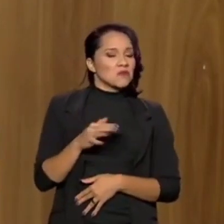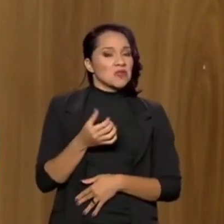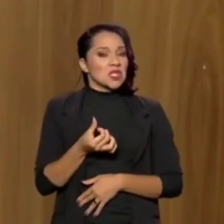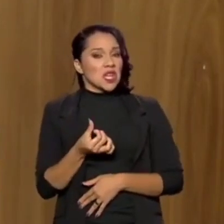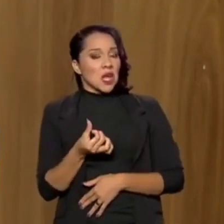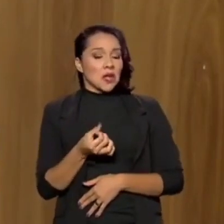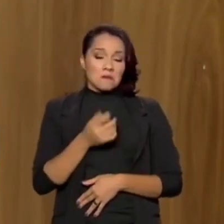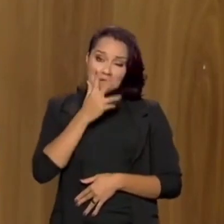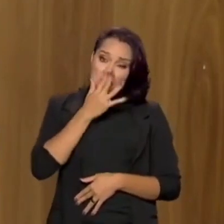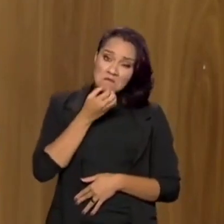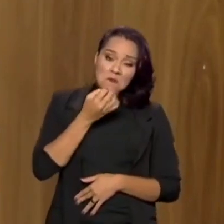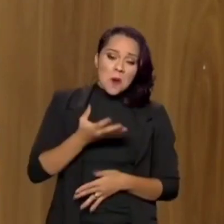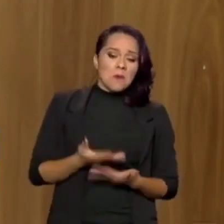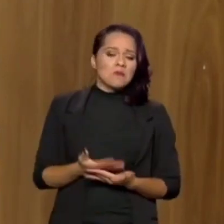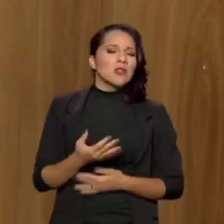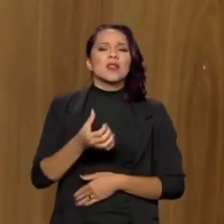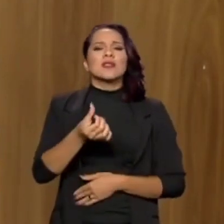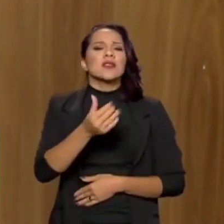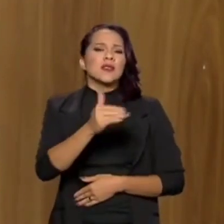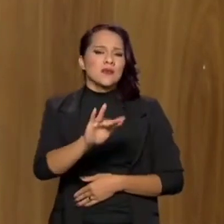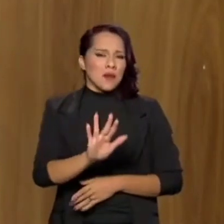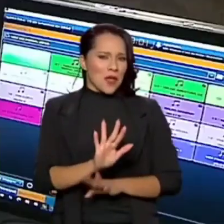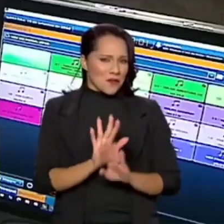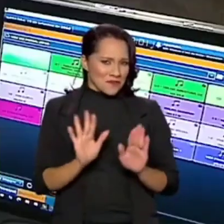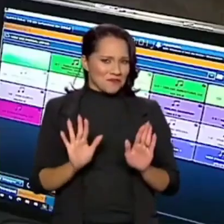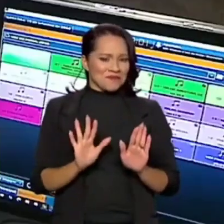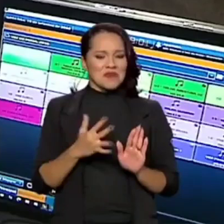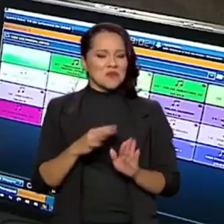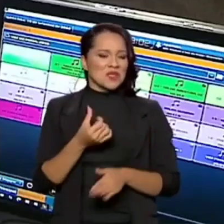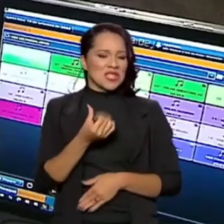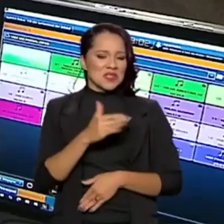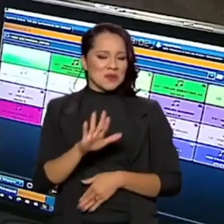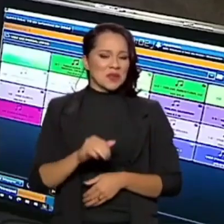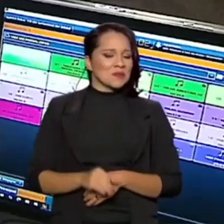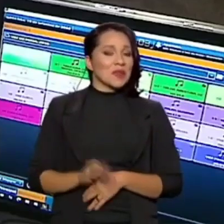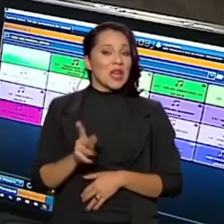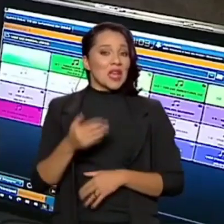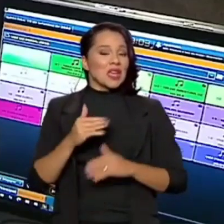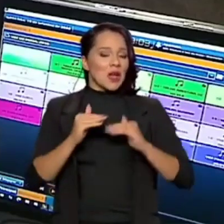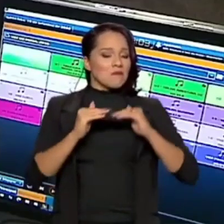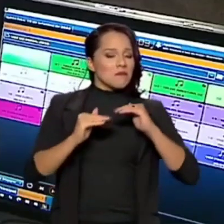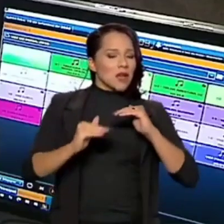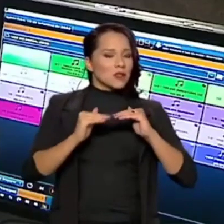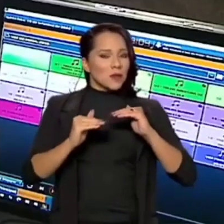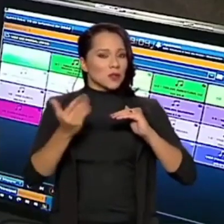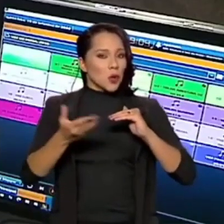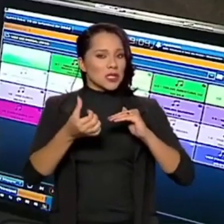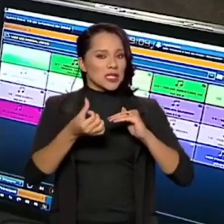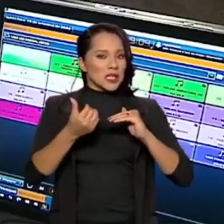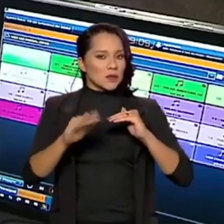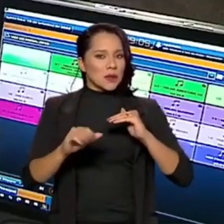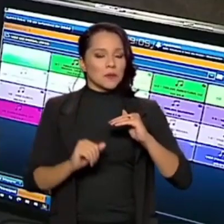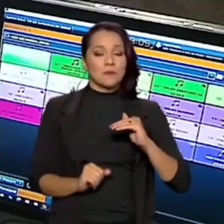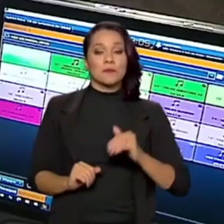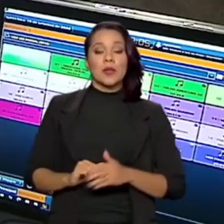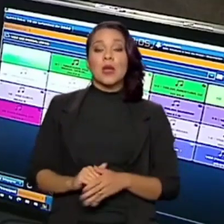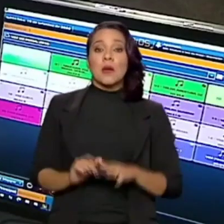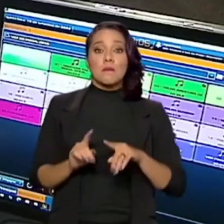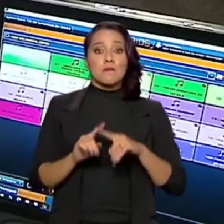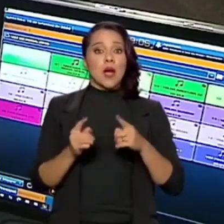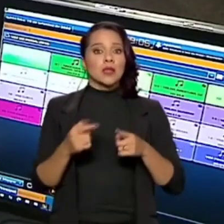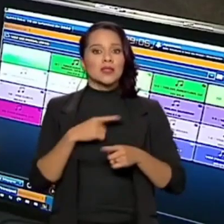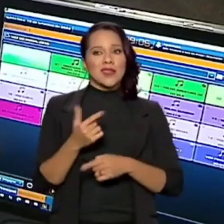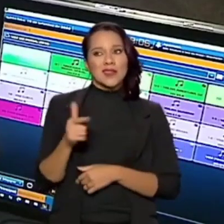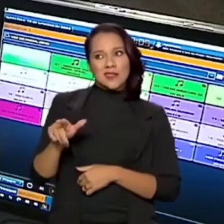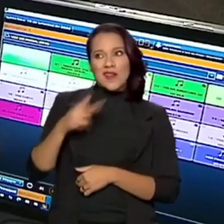boa previsão. 6,5. Vamos botar 6,5. Vamos botar 6,5. Que é onde está a previsão hoje. Mas aí vem esse efeito